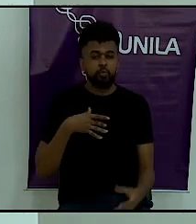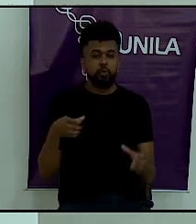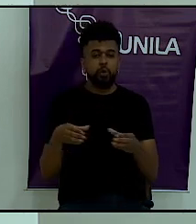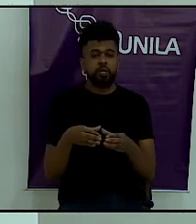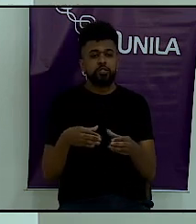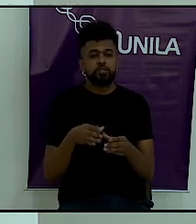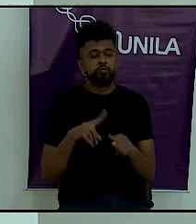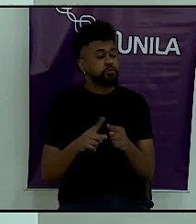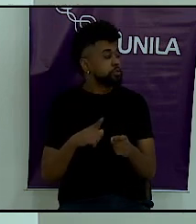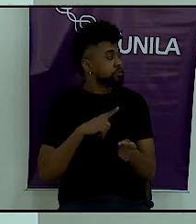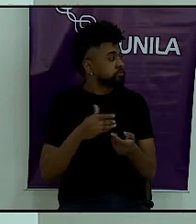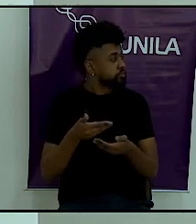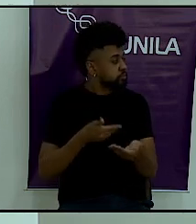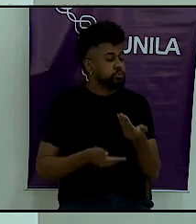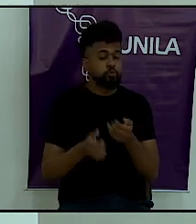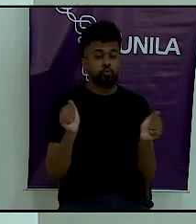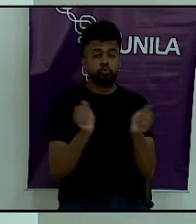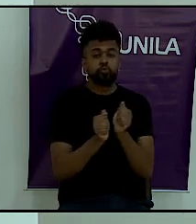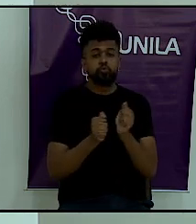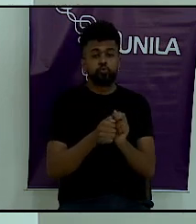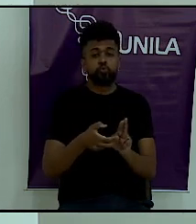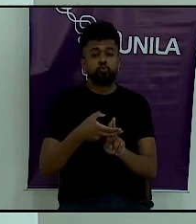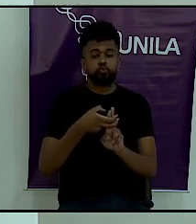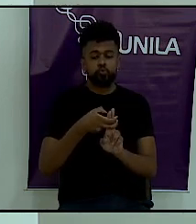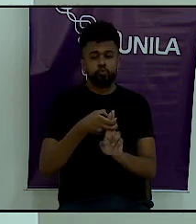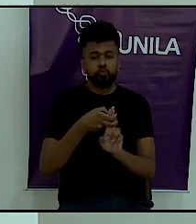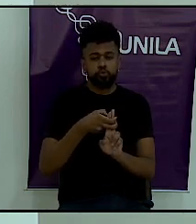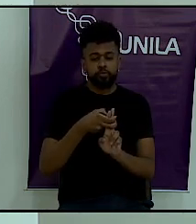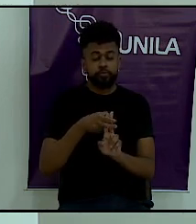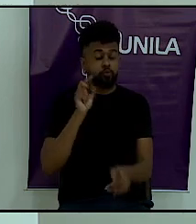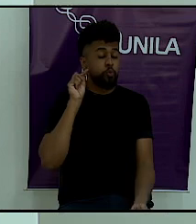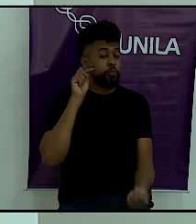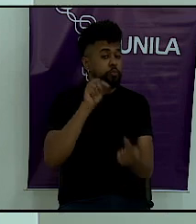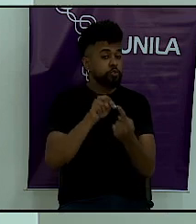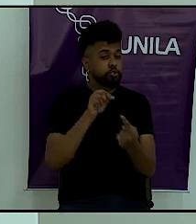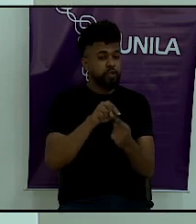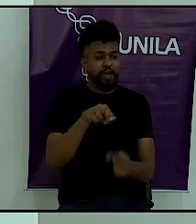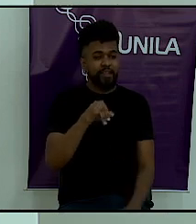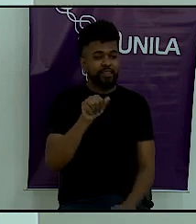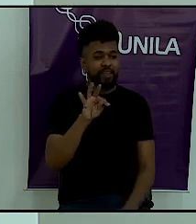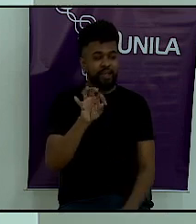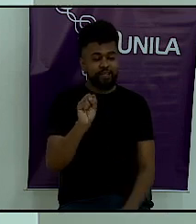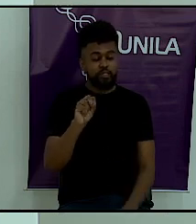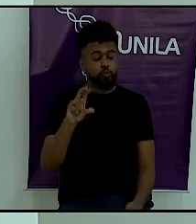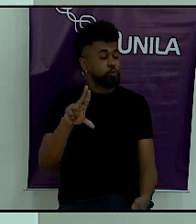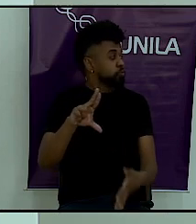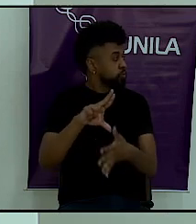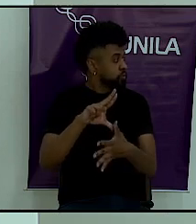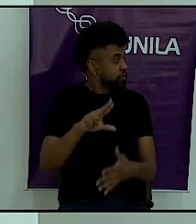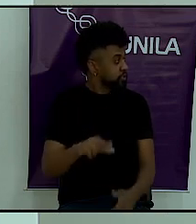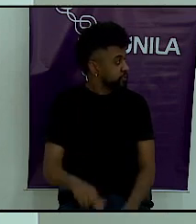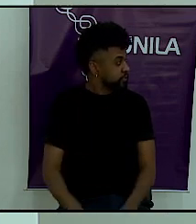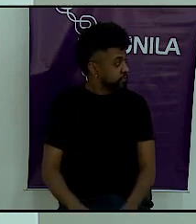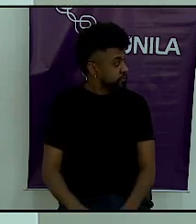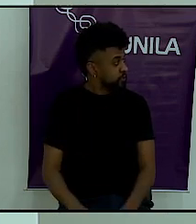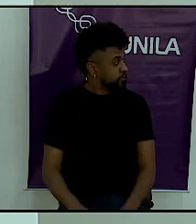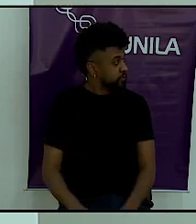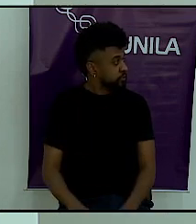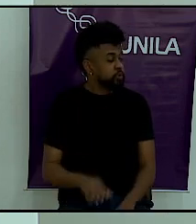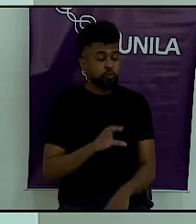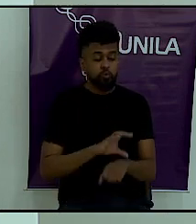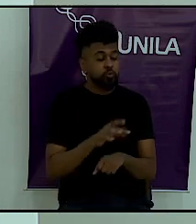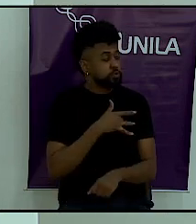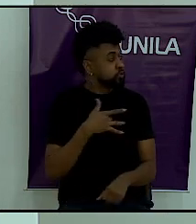pela vinculação junto ao SUS. E o objetivo é implantar um NATS na UNILA vinculado a Rebrates, proponente ao curso de